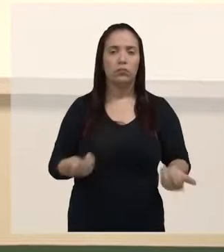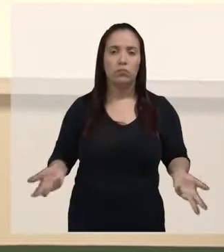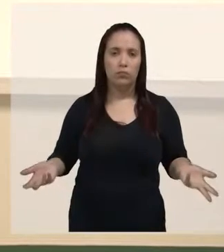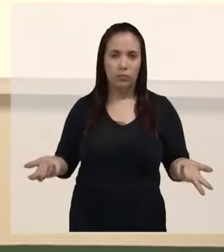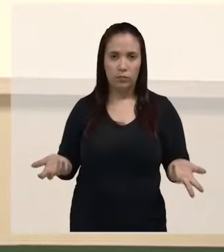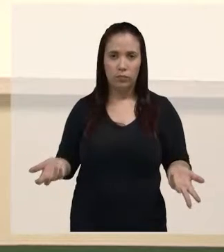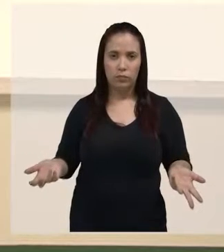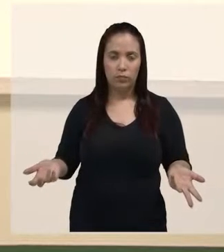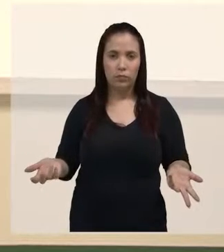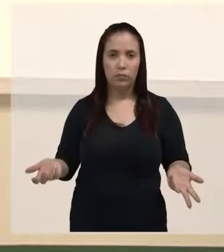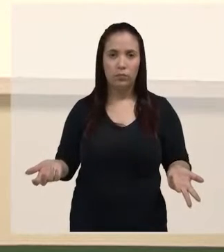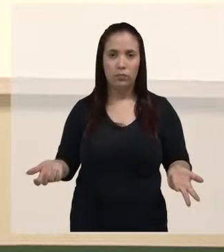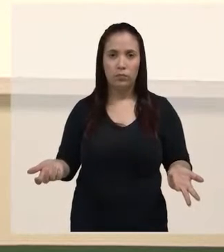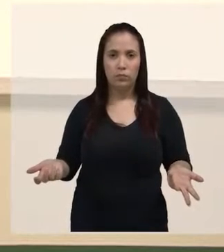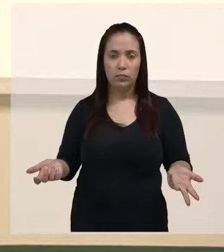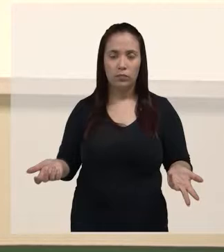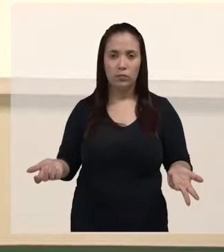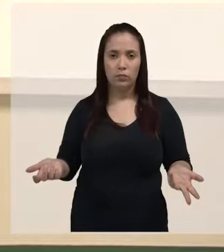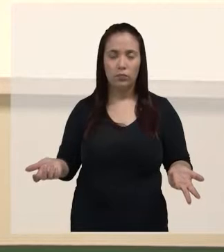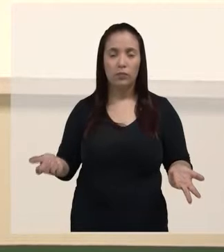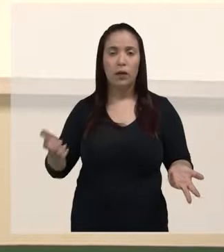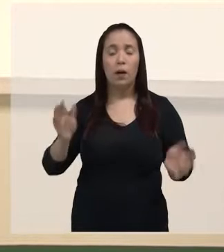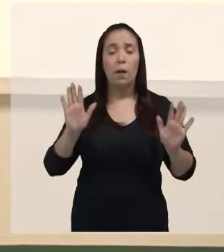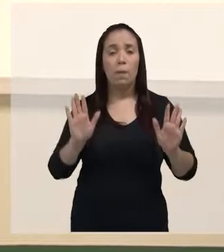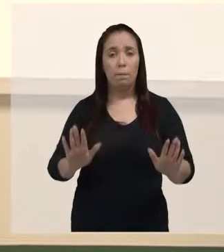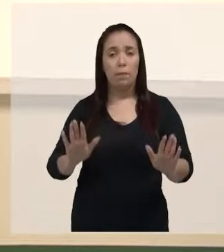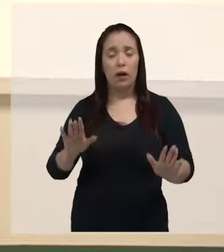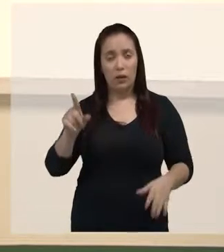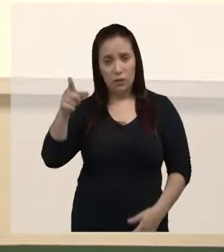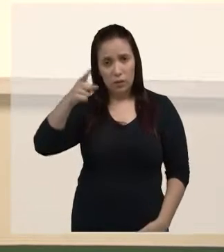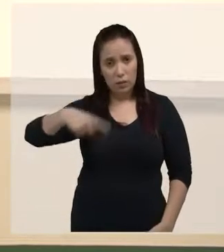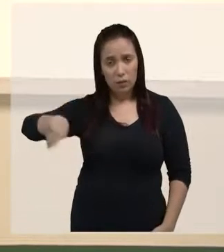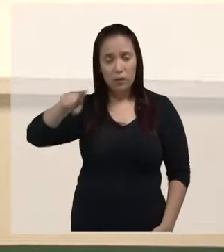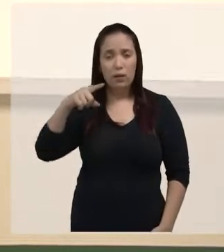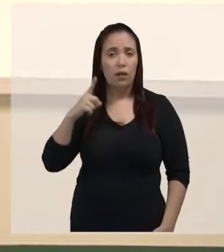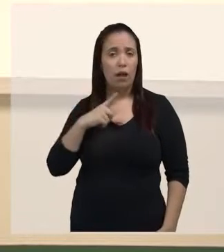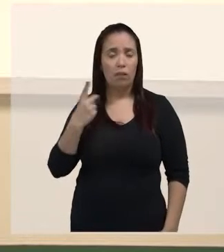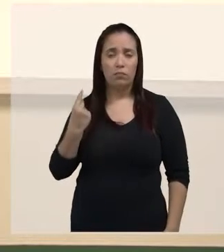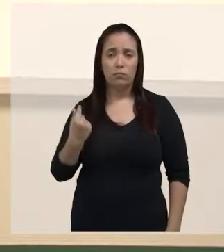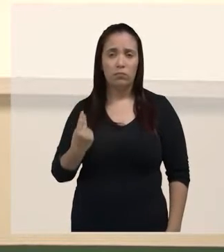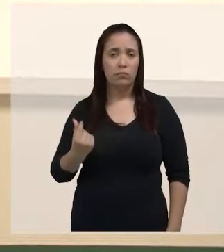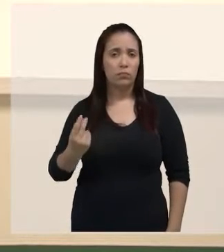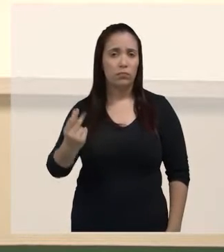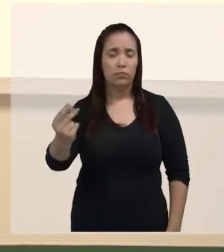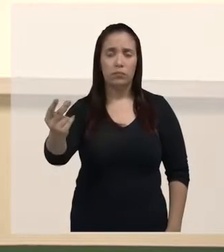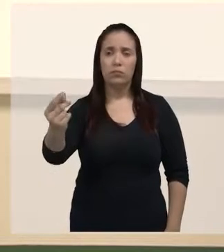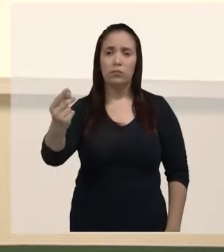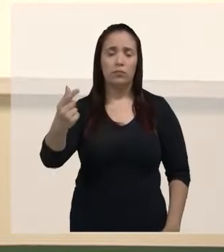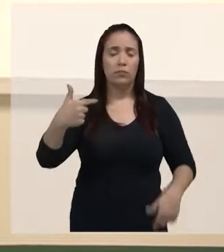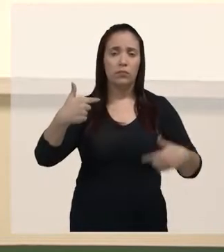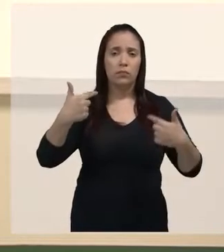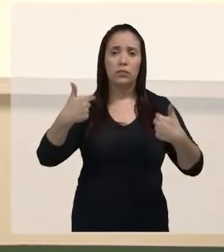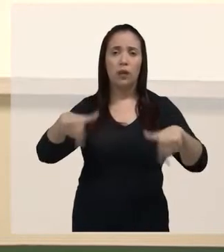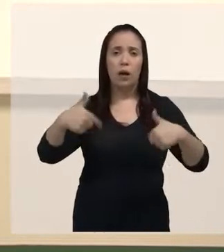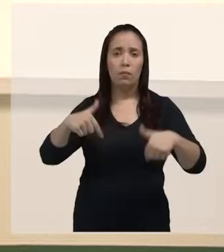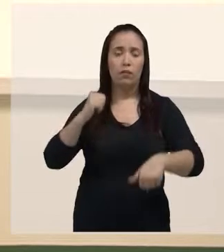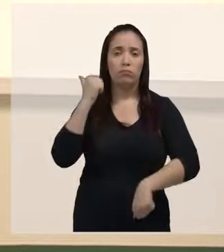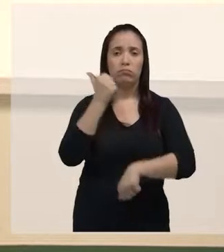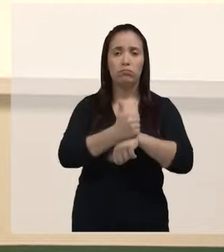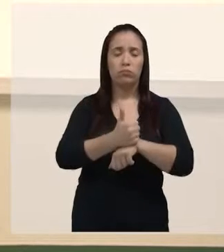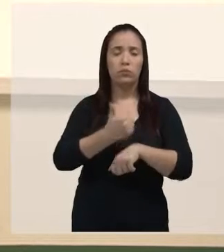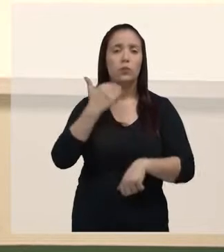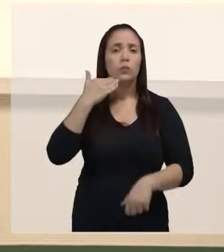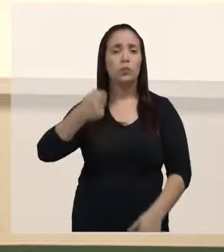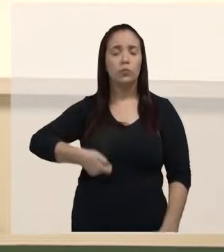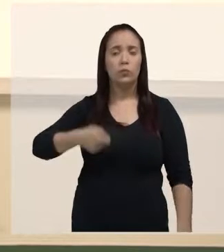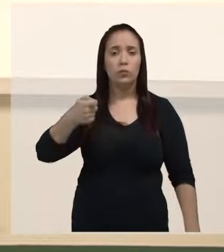mandato de acordo com o que eles digam deles. Mas esses caras, Luiz, eles são vitalícios, estão lá vitalícios, né? E eles fizeram a questão de mostrar